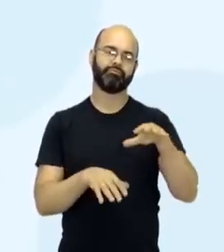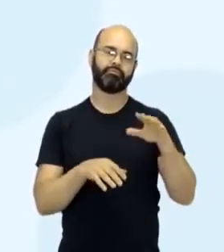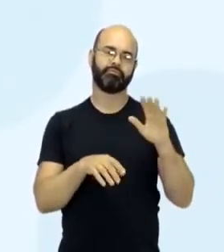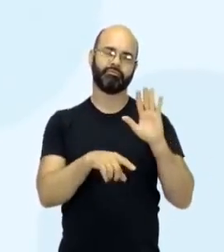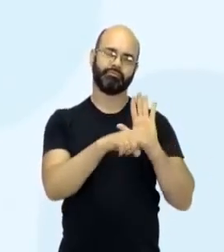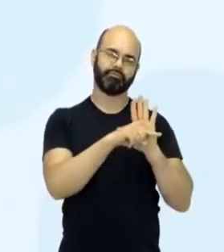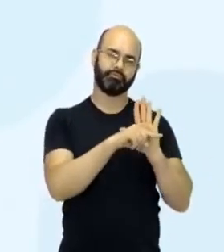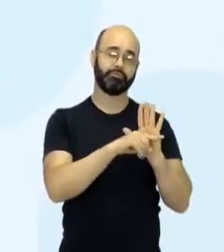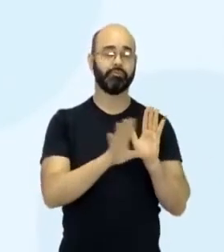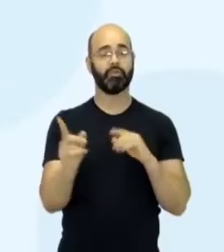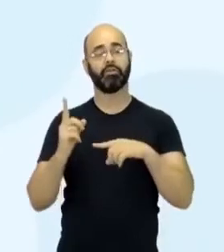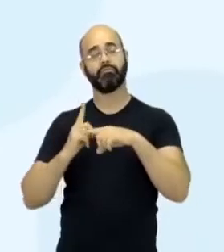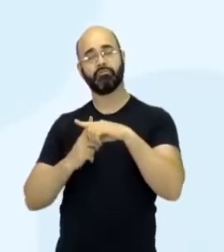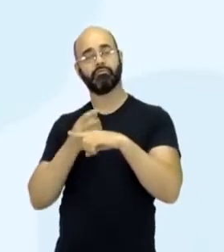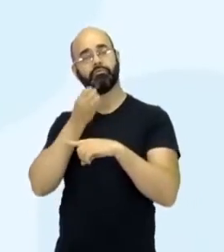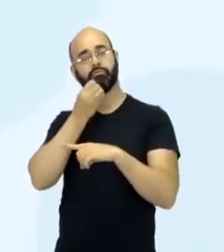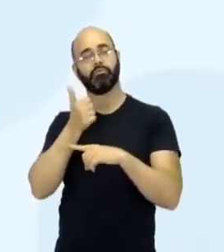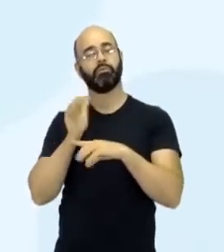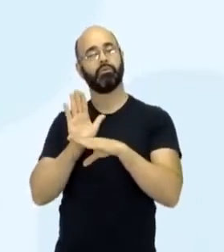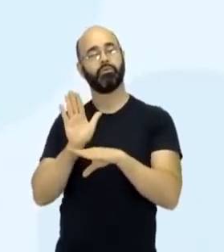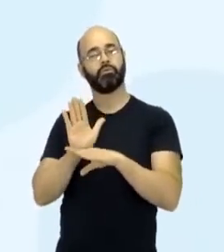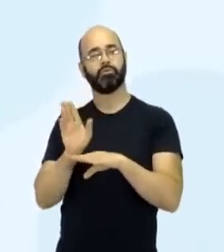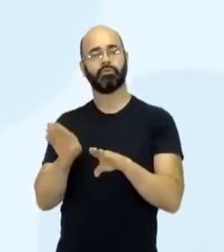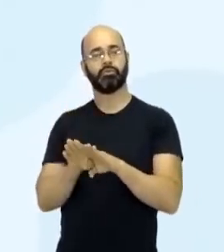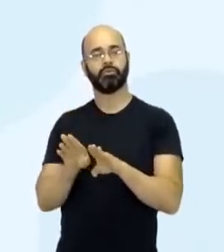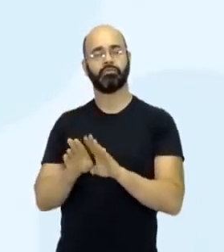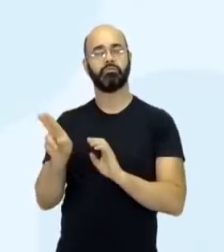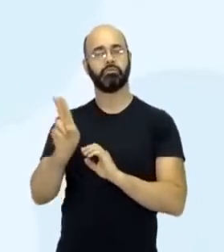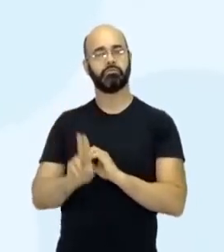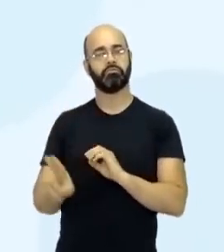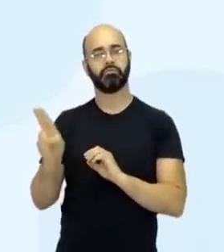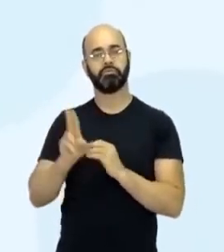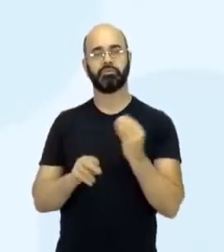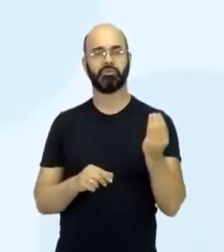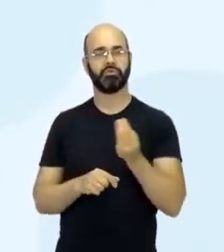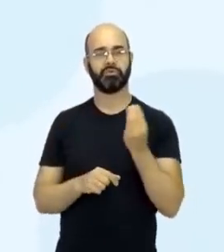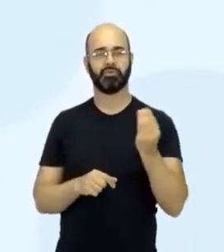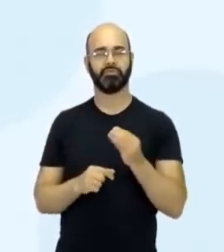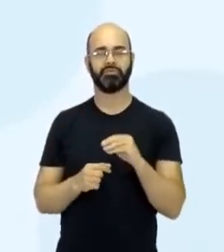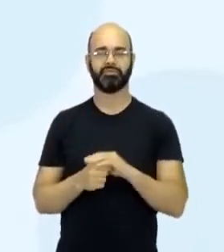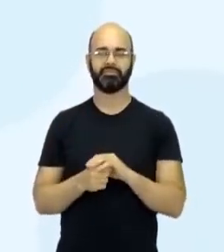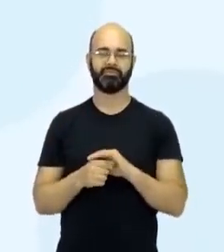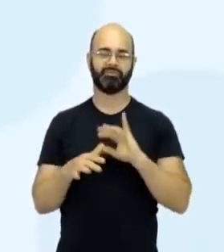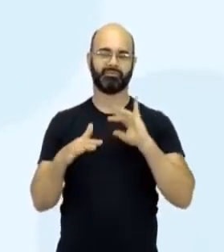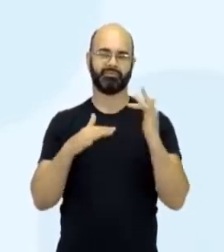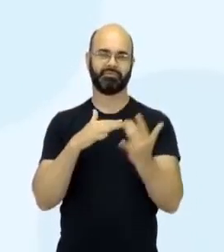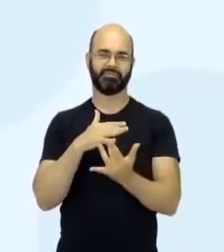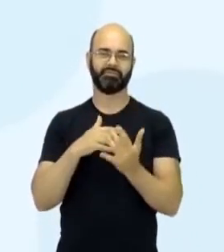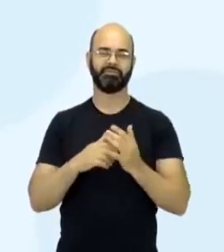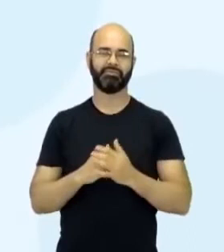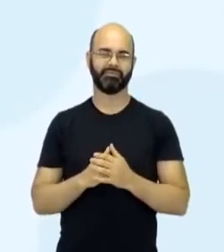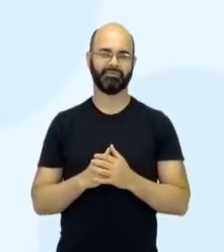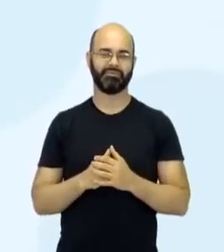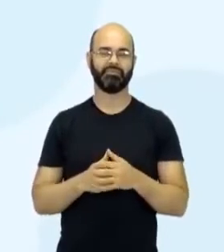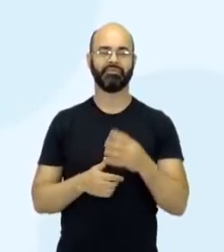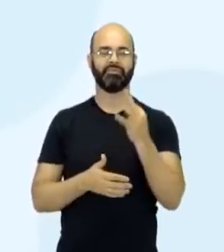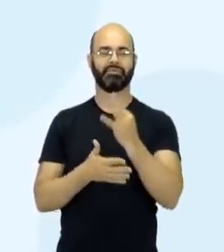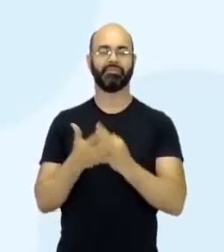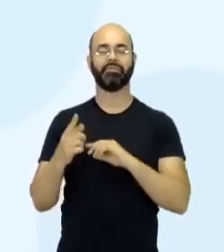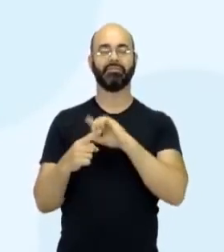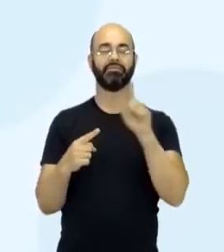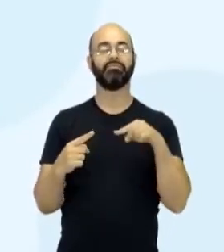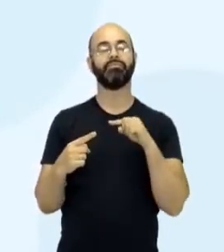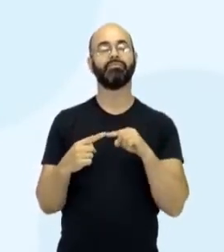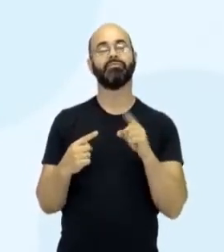pontos positivos e como utilizar de forma adequada aí as redes sociais, tá? E o objetivo do texto